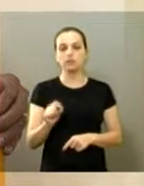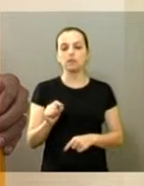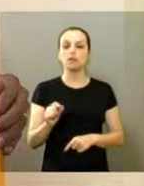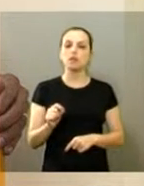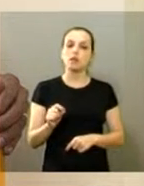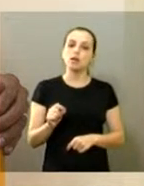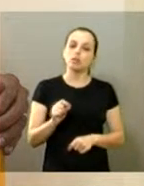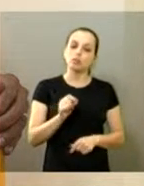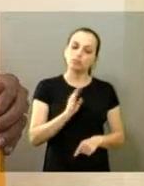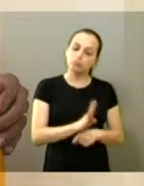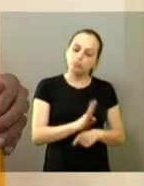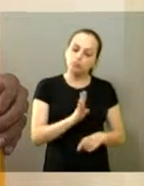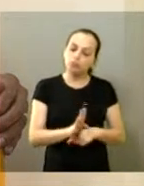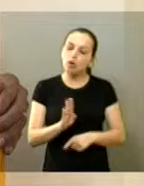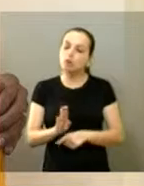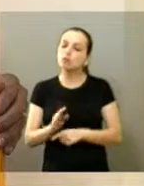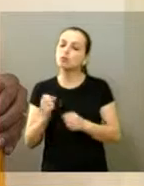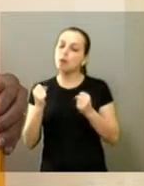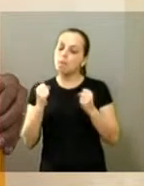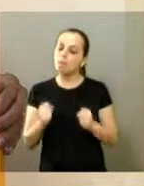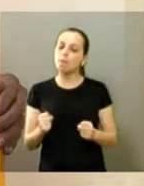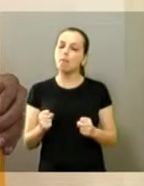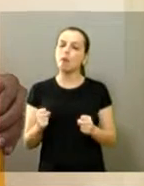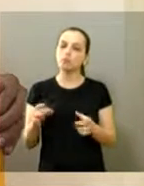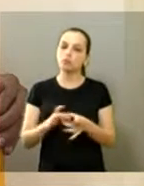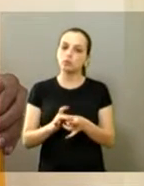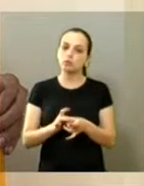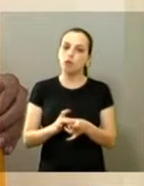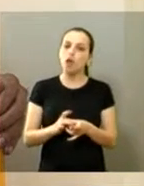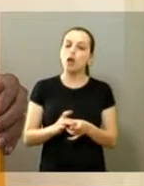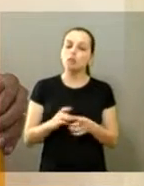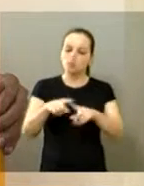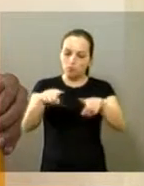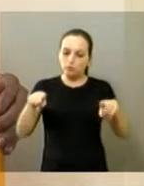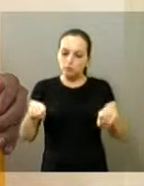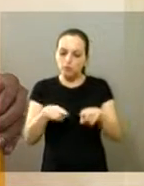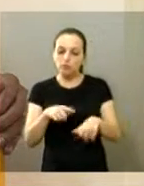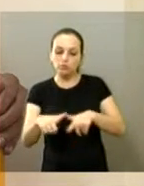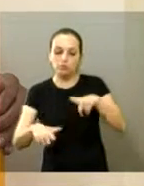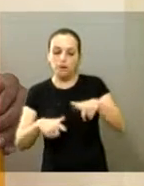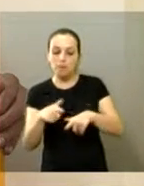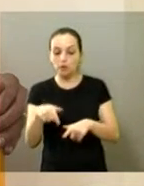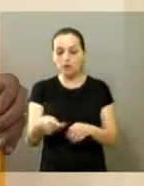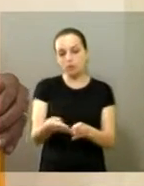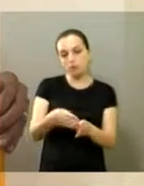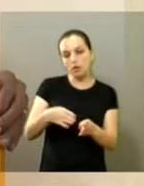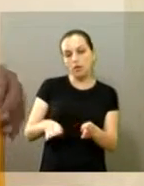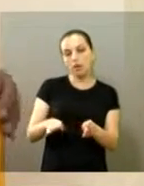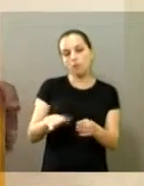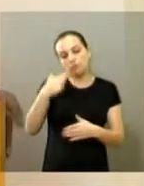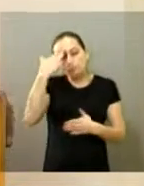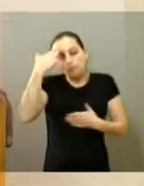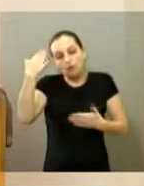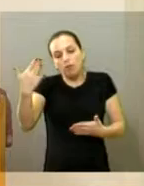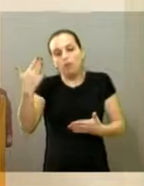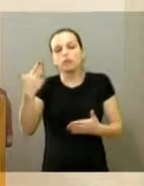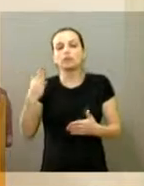puderem nos ajudar, podem entrar em contato com o meu gabinete e tudo mais. E gostaria de agradecer,